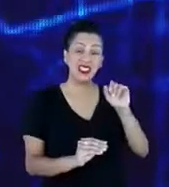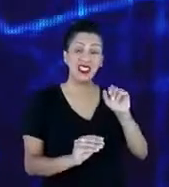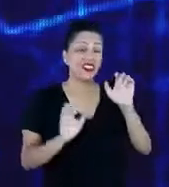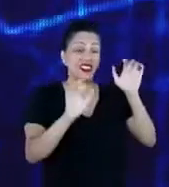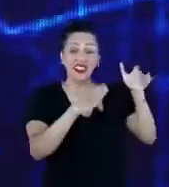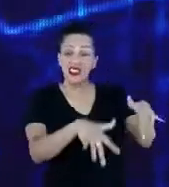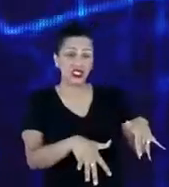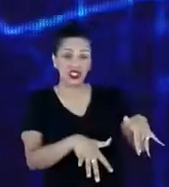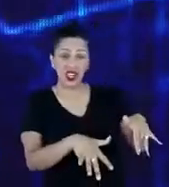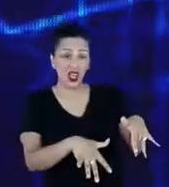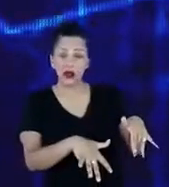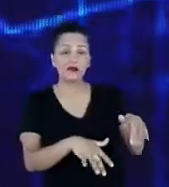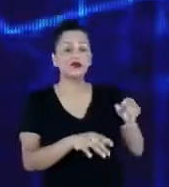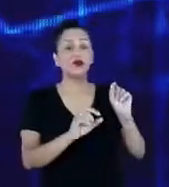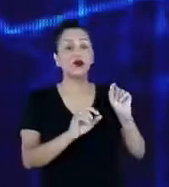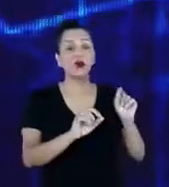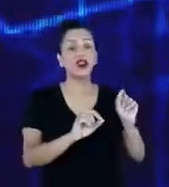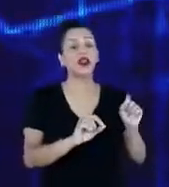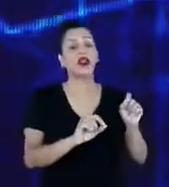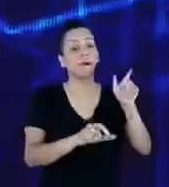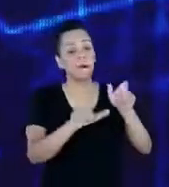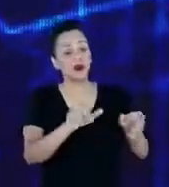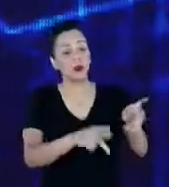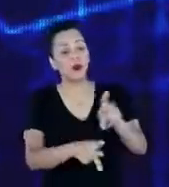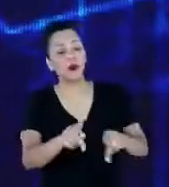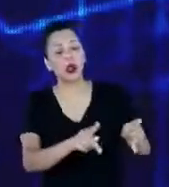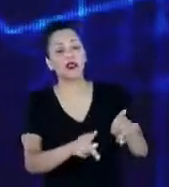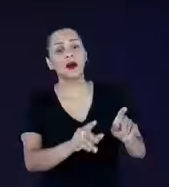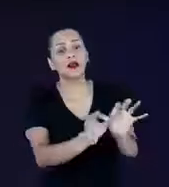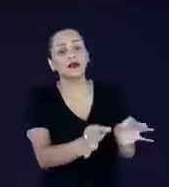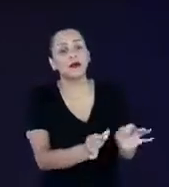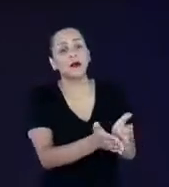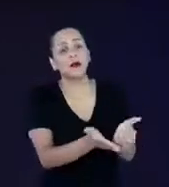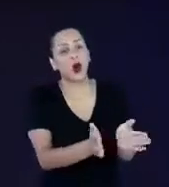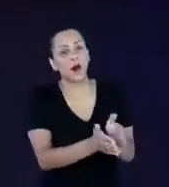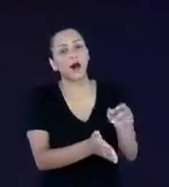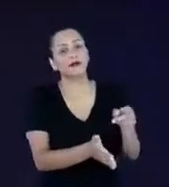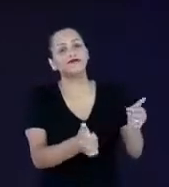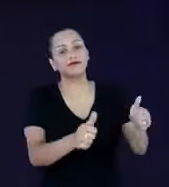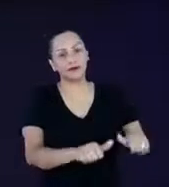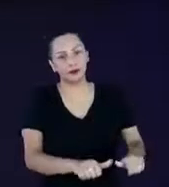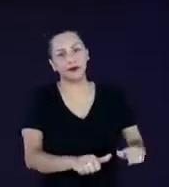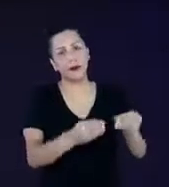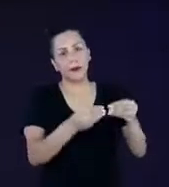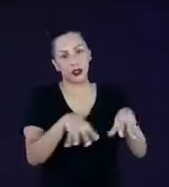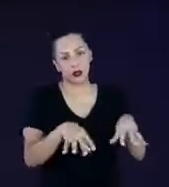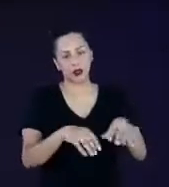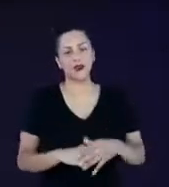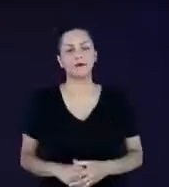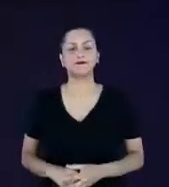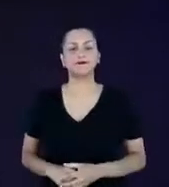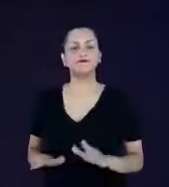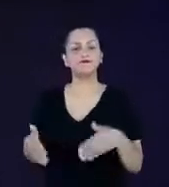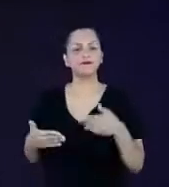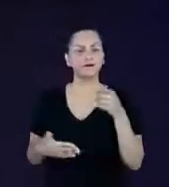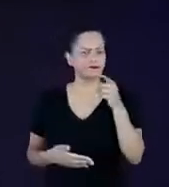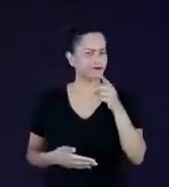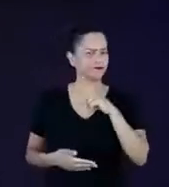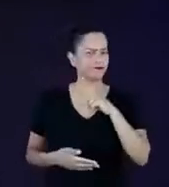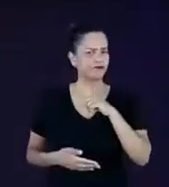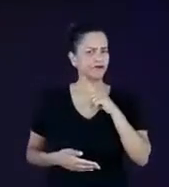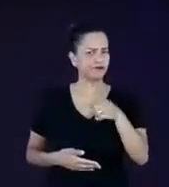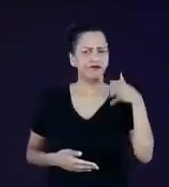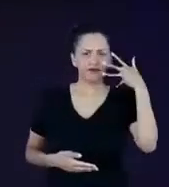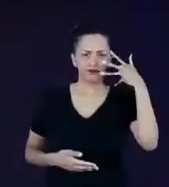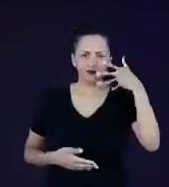de mais baixa renda. Então, a gente não pode realmente deixar que isso aconteça. Muito bom, excelente. Acho que a sua fala deixa claro aqui todo o engajamento